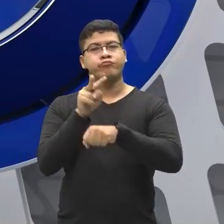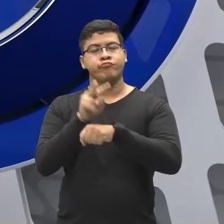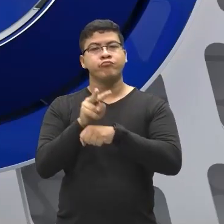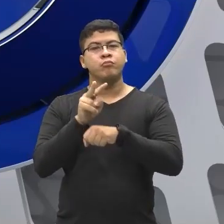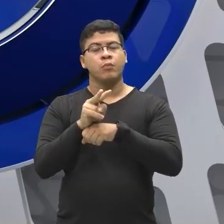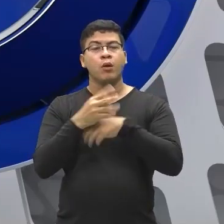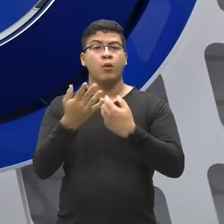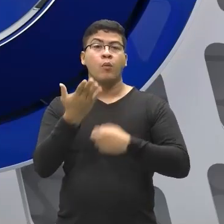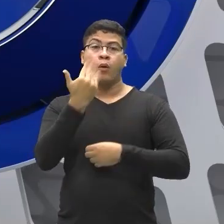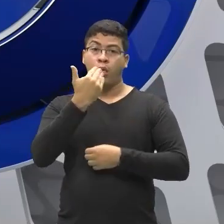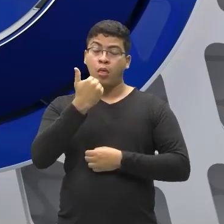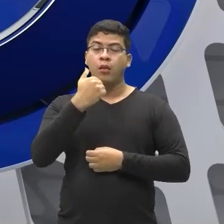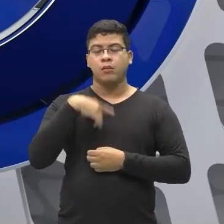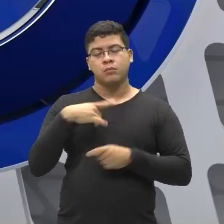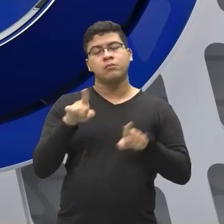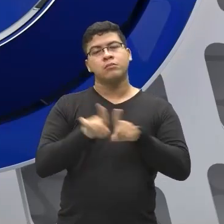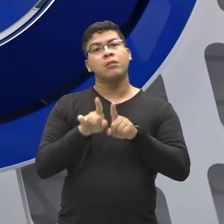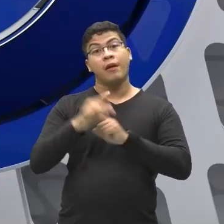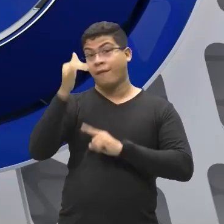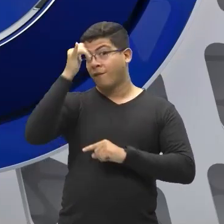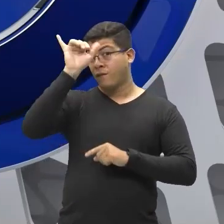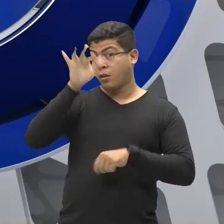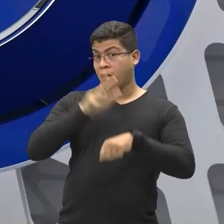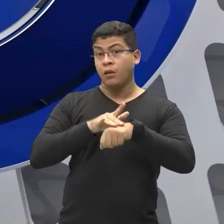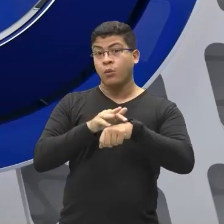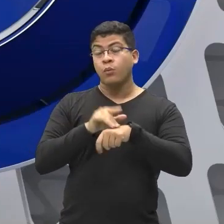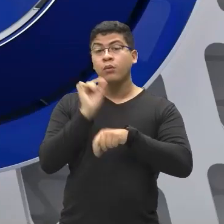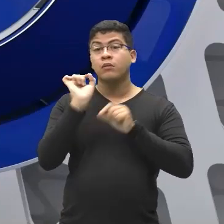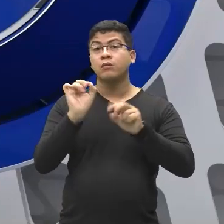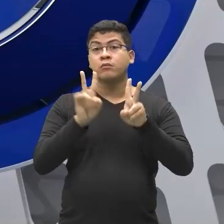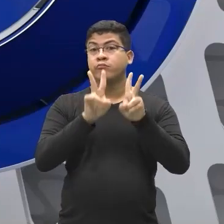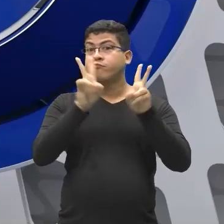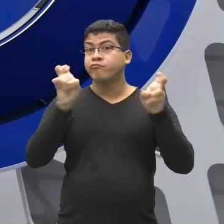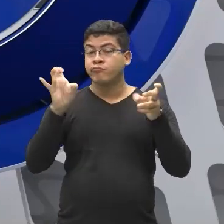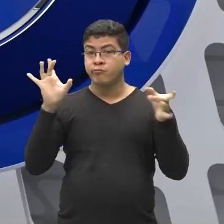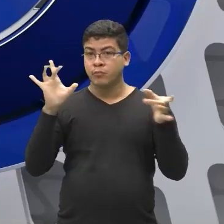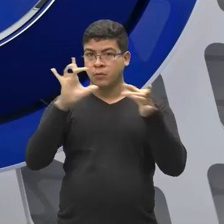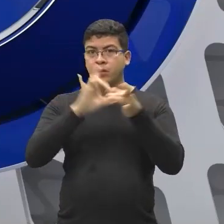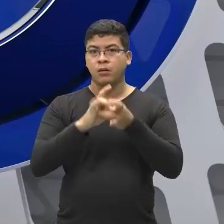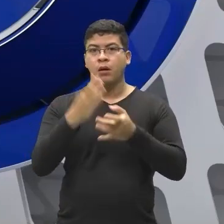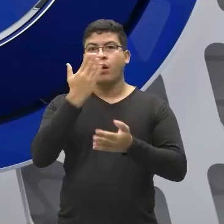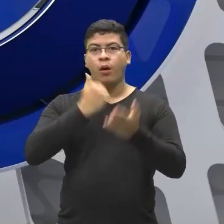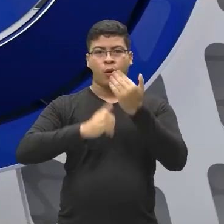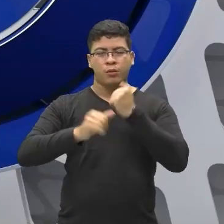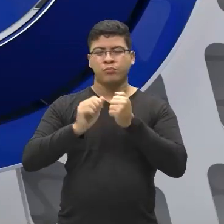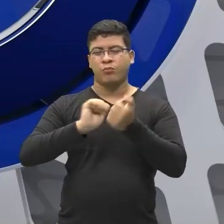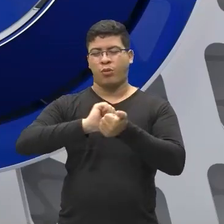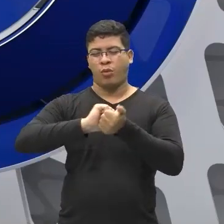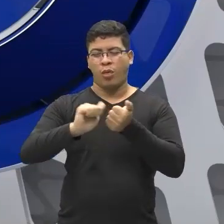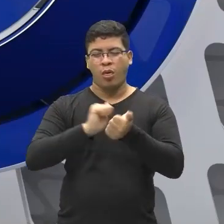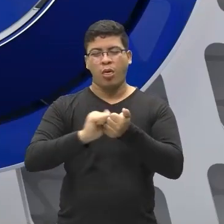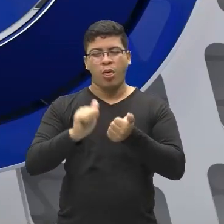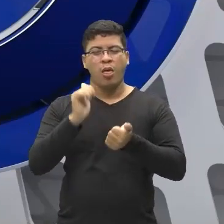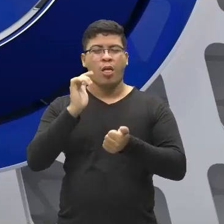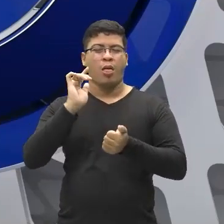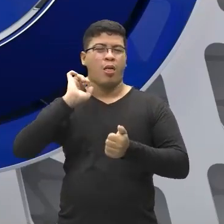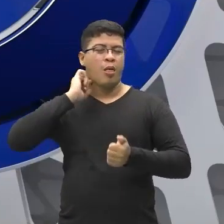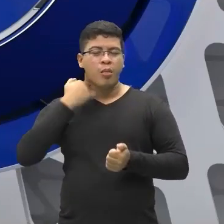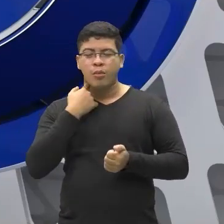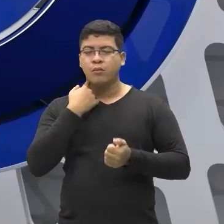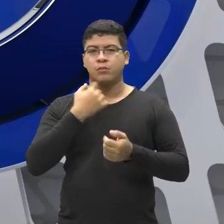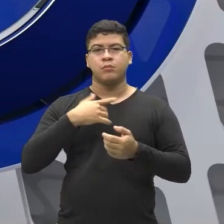alimentação e evitar, né, doenças relacionadas aí à alimentação mal lavada, mal cozida ou uma